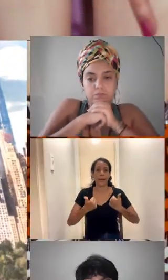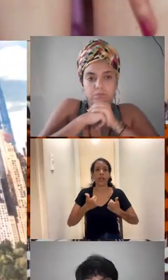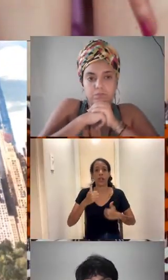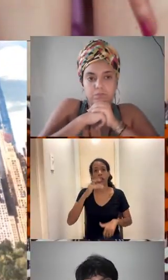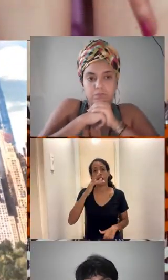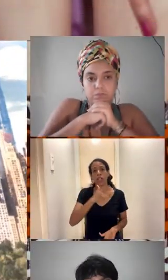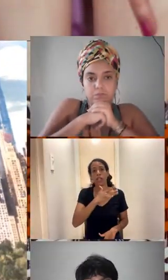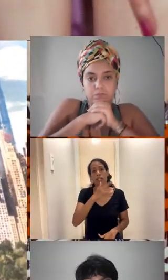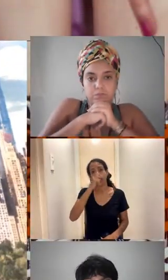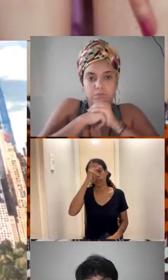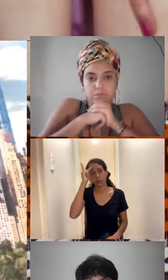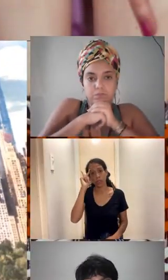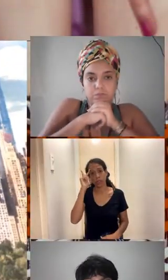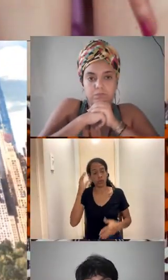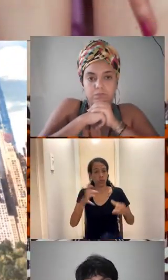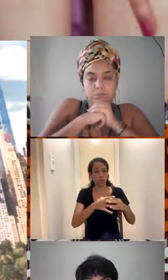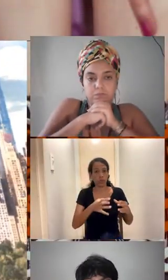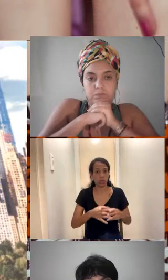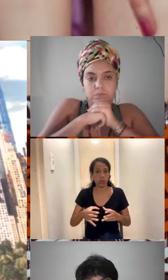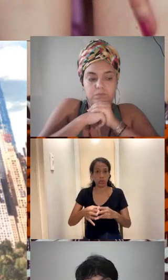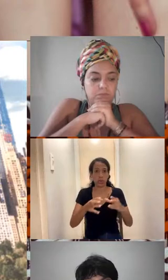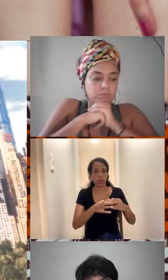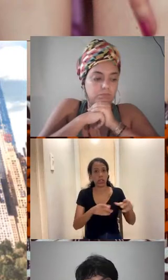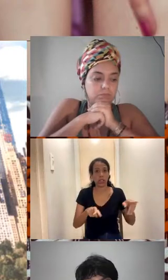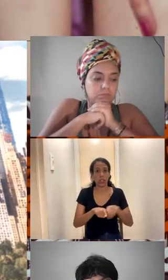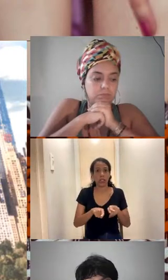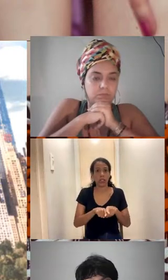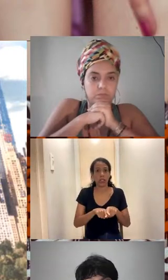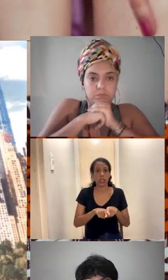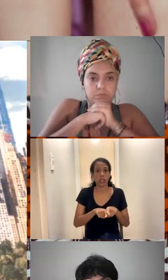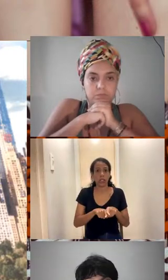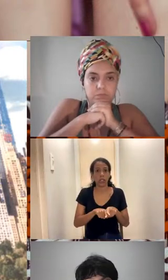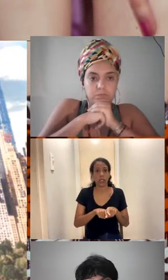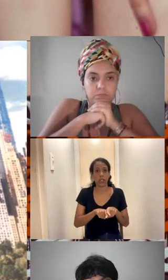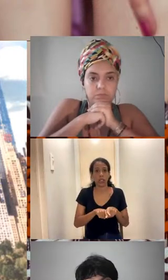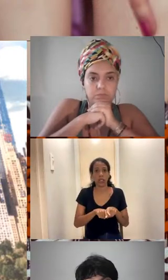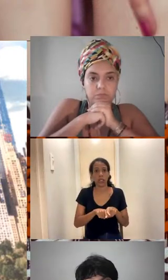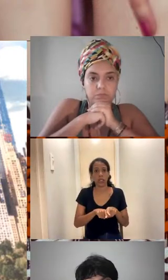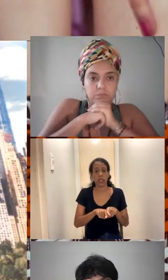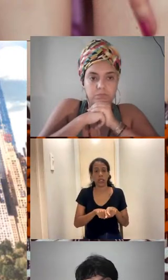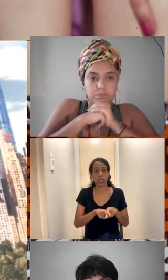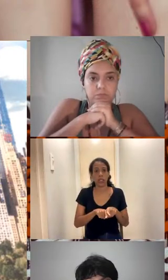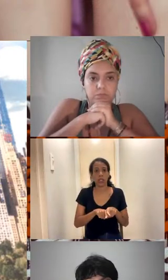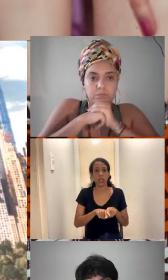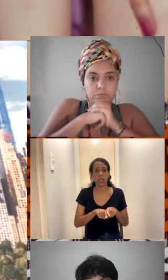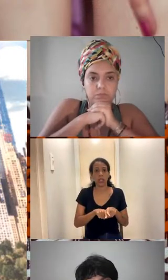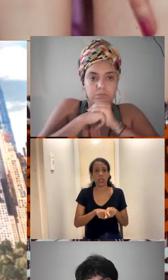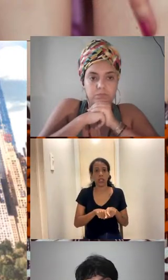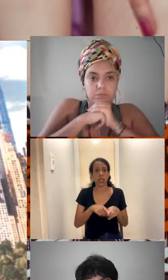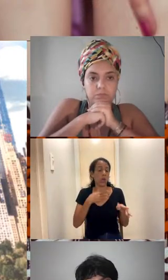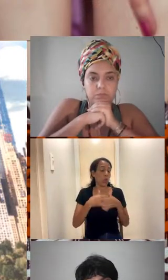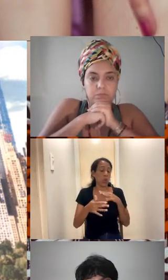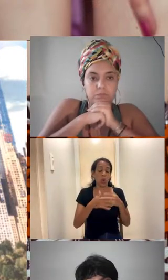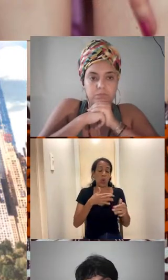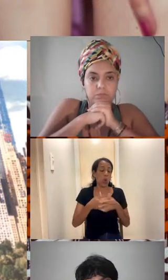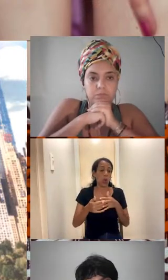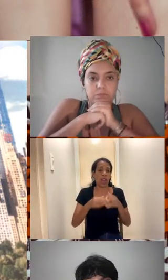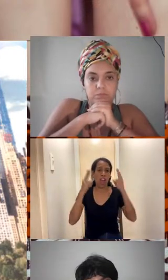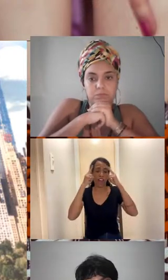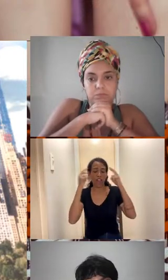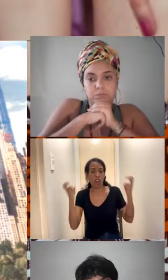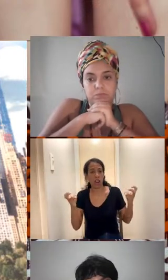pessoas e das coletividades e contribuirá para a eliminação de quaisquer formas de